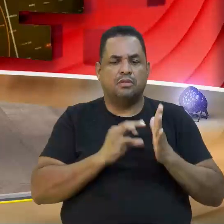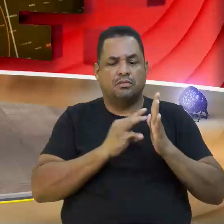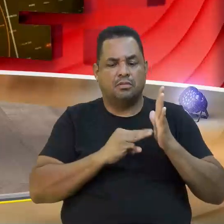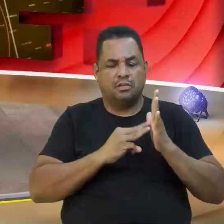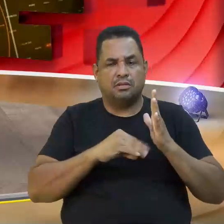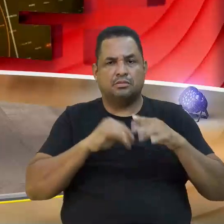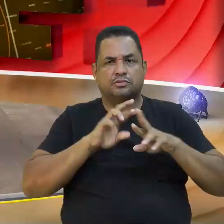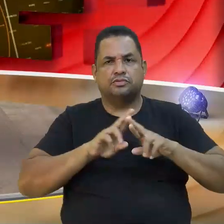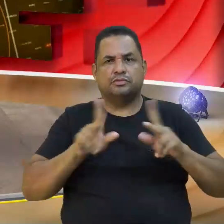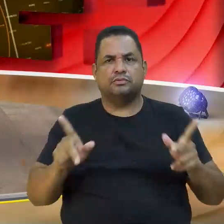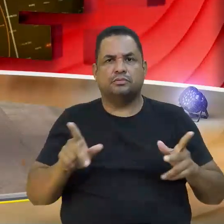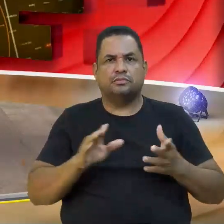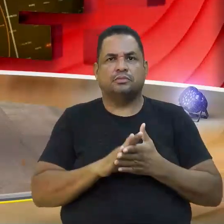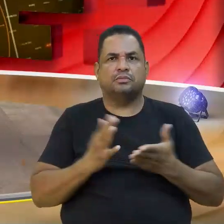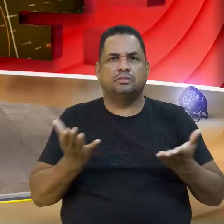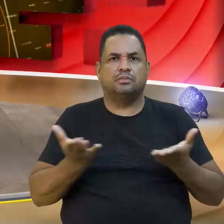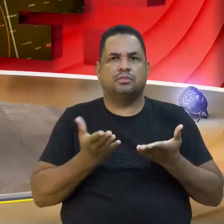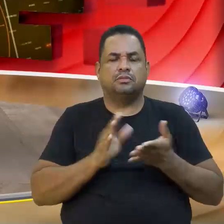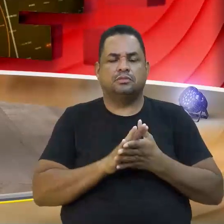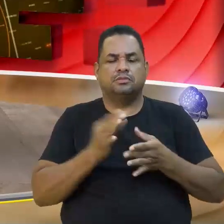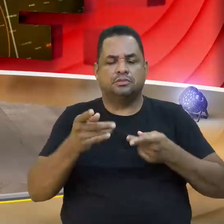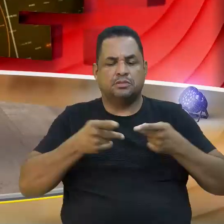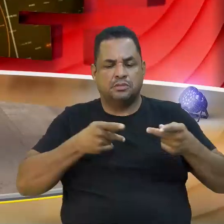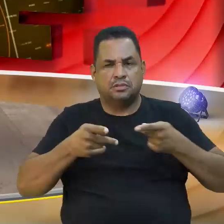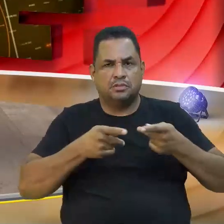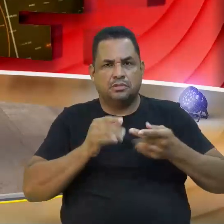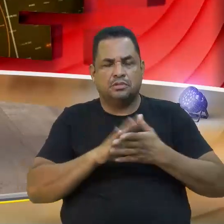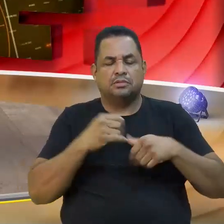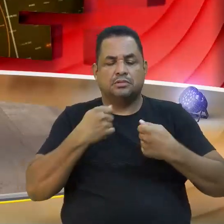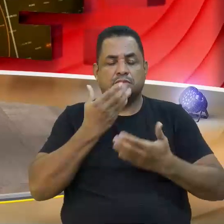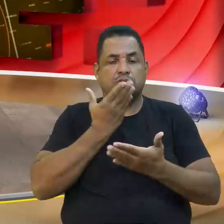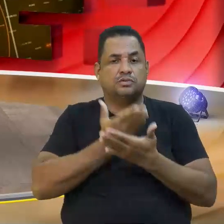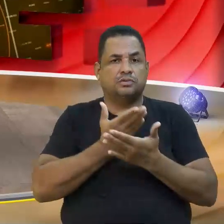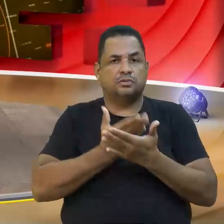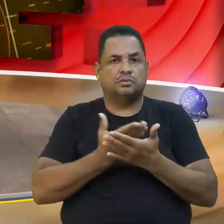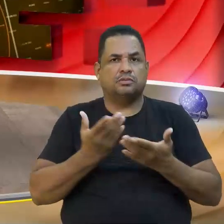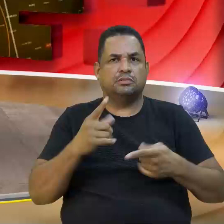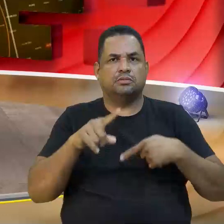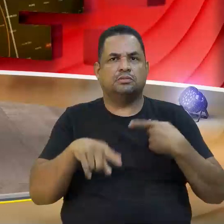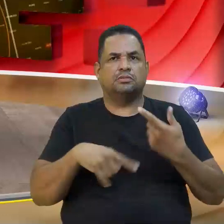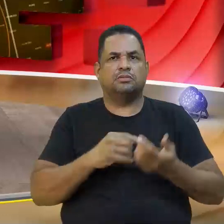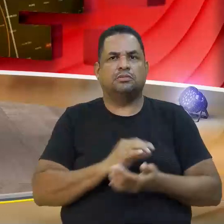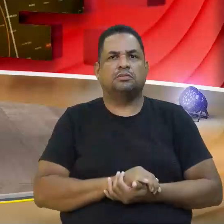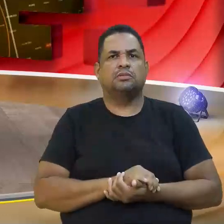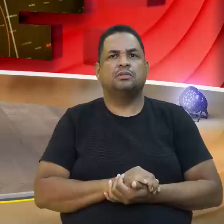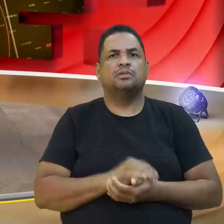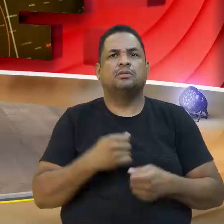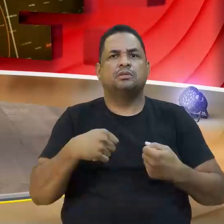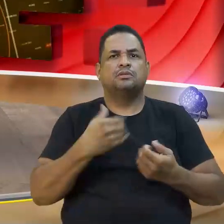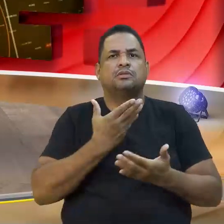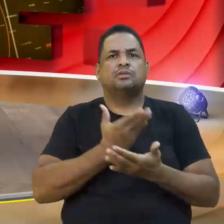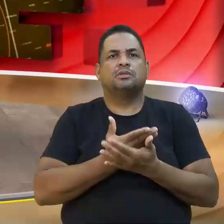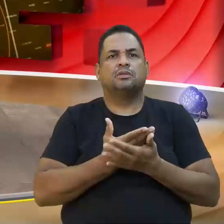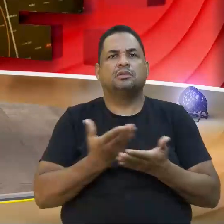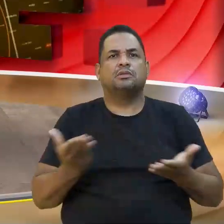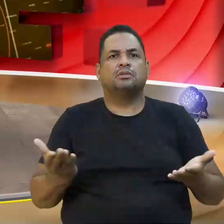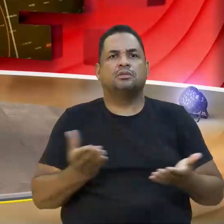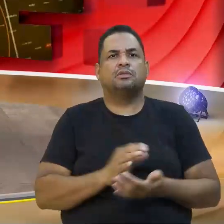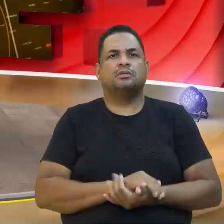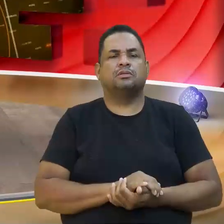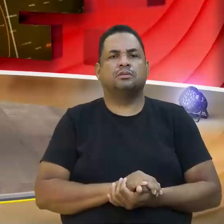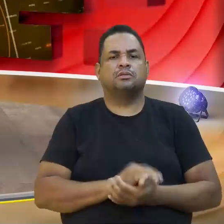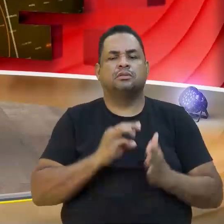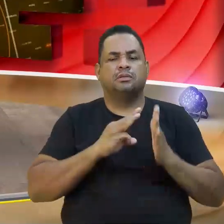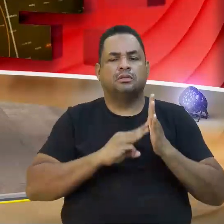diferente. Agora você tem que se programar, porque agora você tem que estudar. Beleza? Aí vai ter que estudar. Então vamos lá, no método